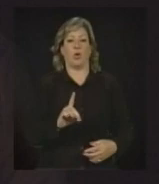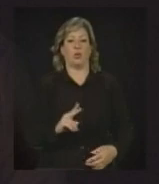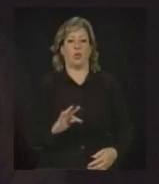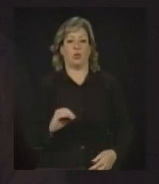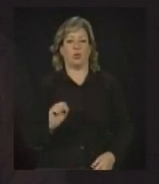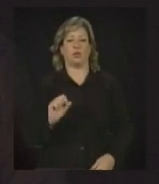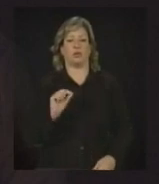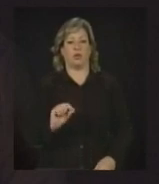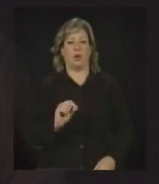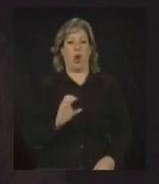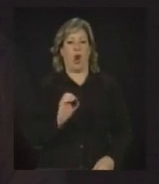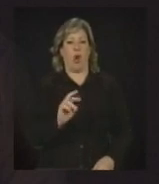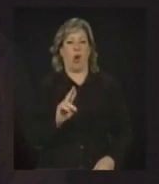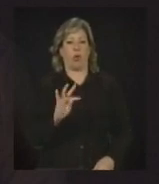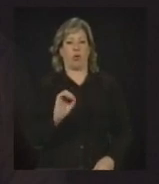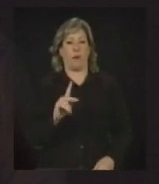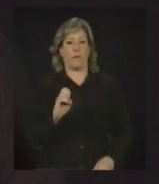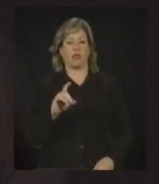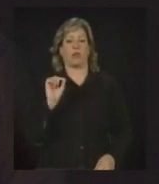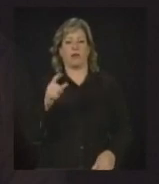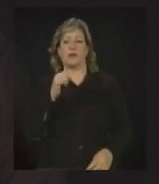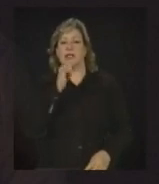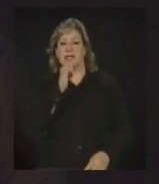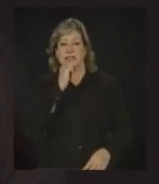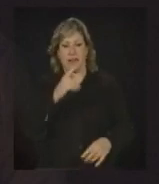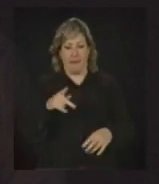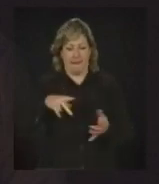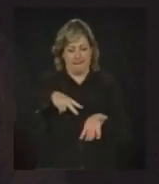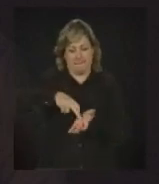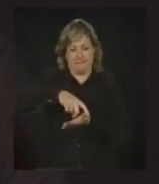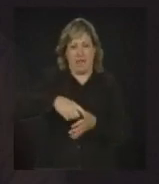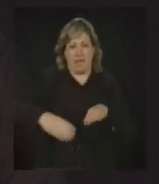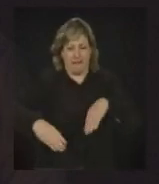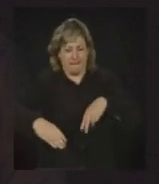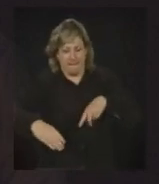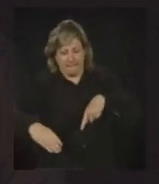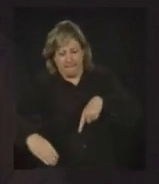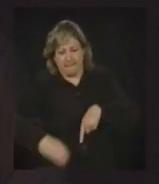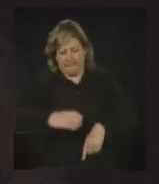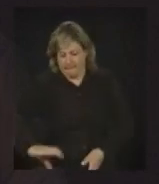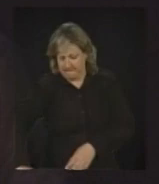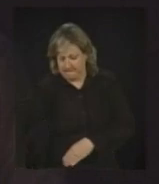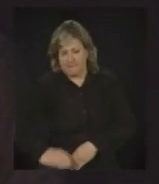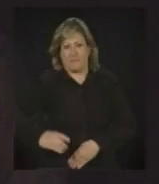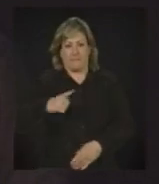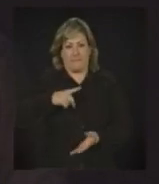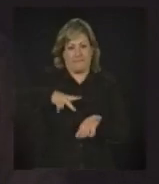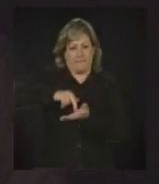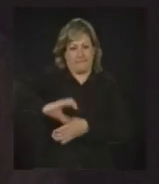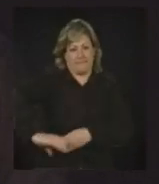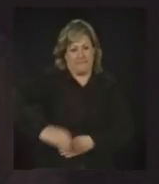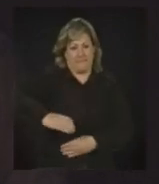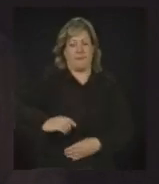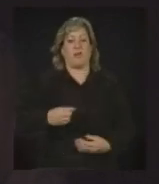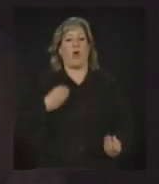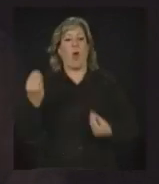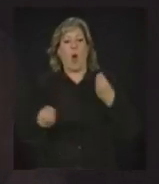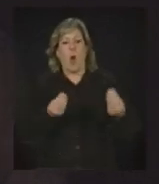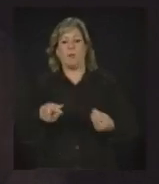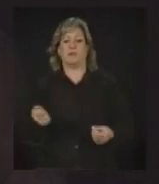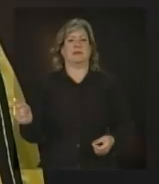uma prótese de uma perna pode chegar de 20 a 25 mil reais, impossibilitando uma pessoa de baixa renda possuir tal